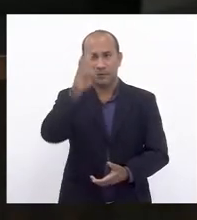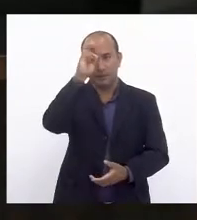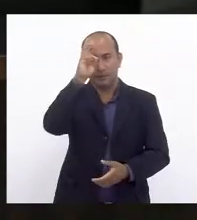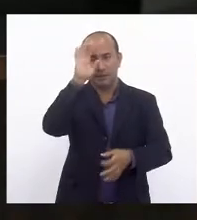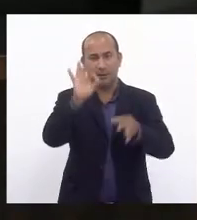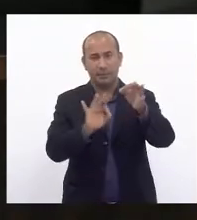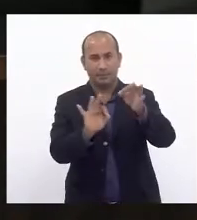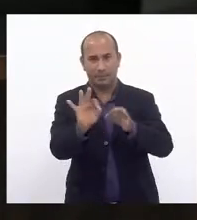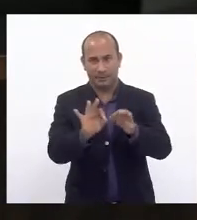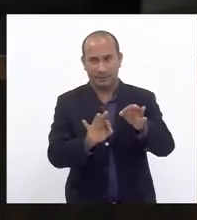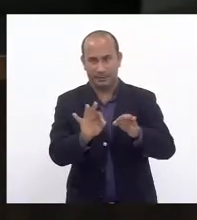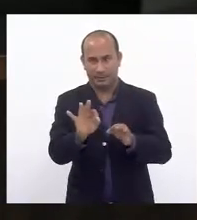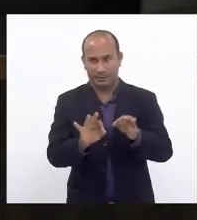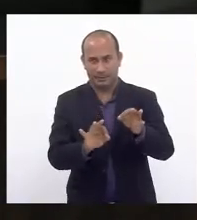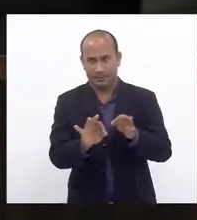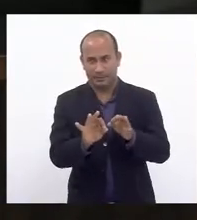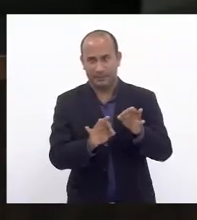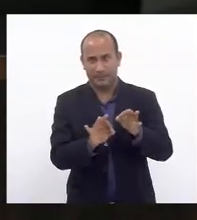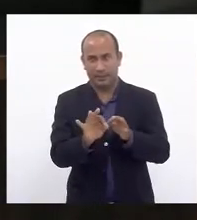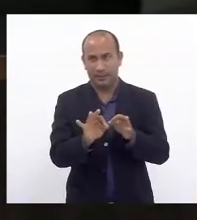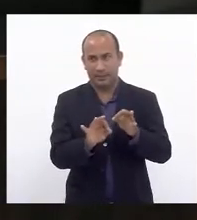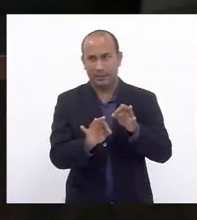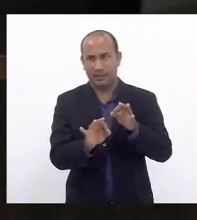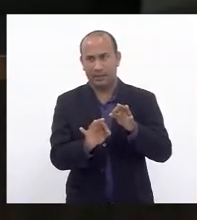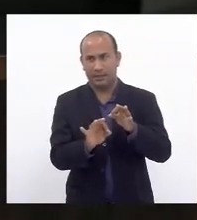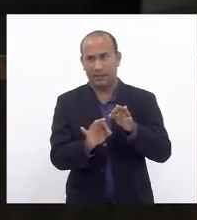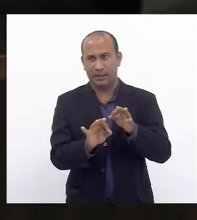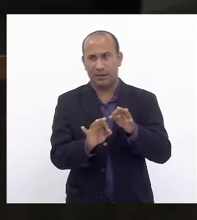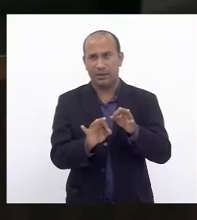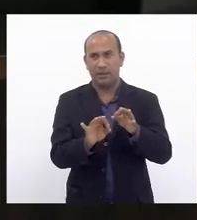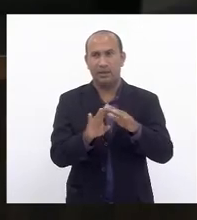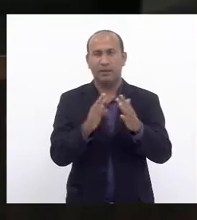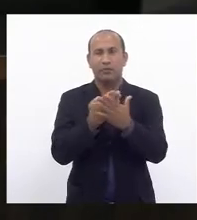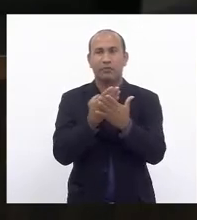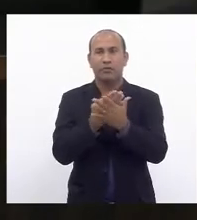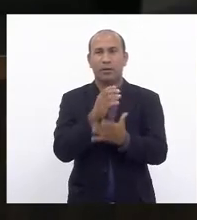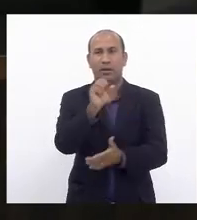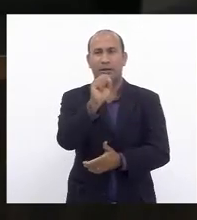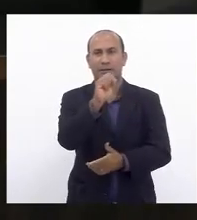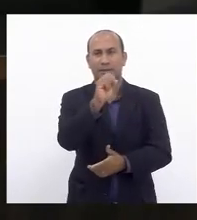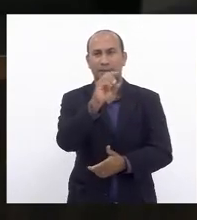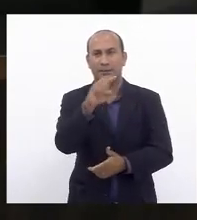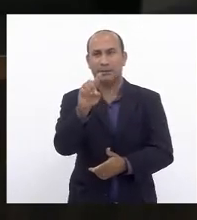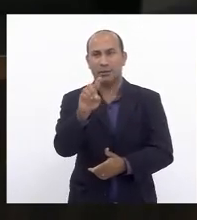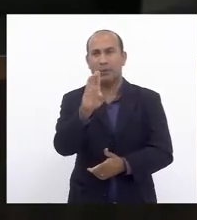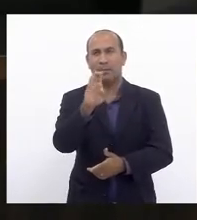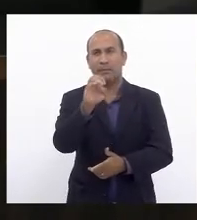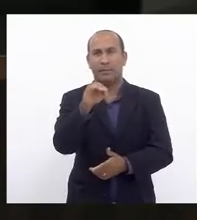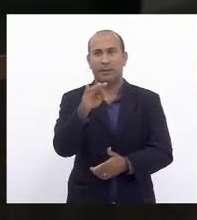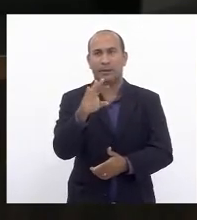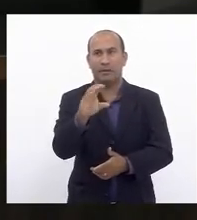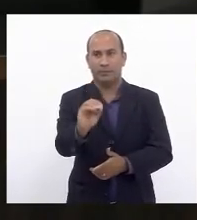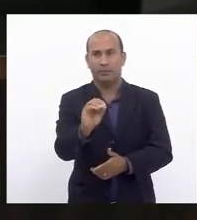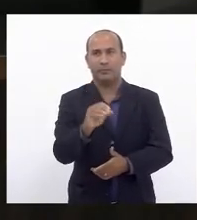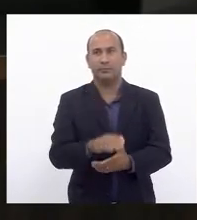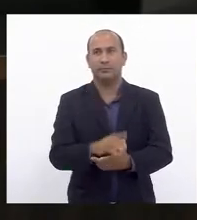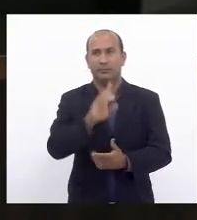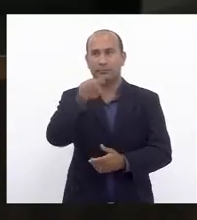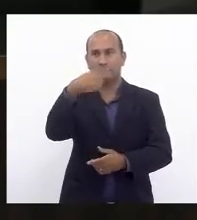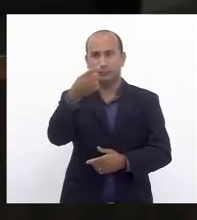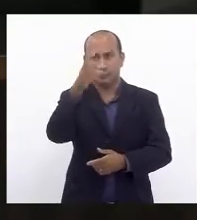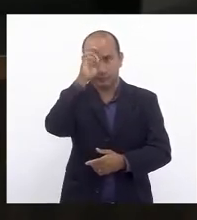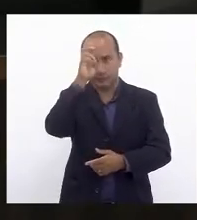projeto da Feira da Providência e do Colégio de São Bento. Presidência está deferindo. Na próxima quinta-feira.